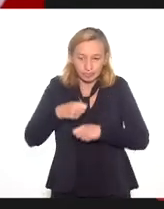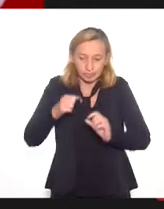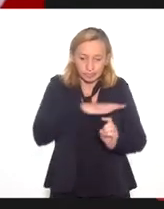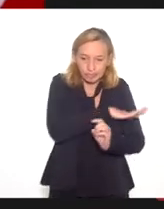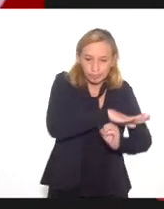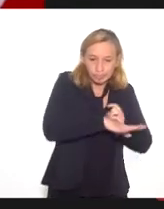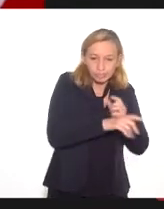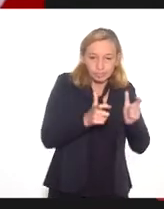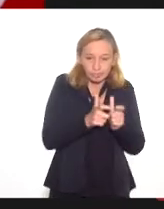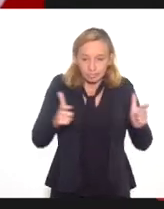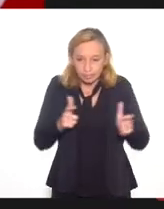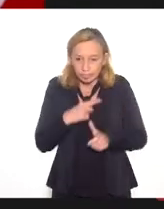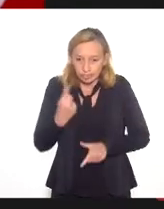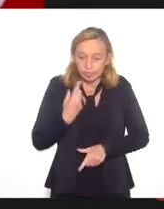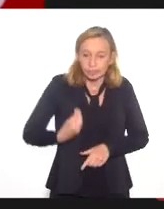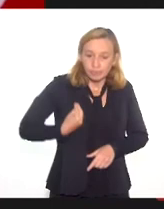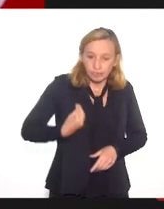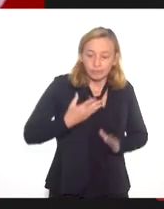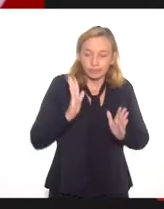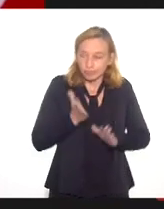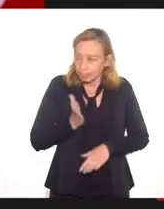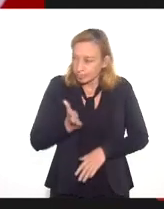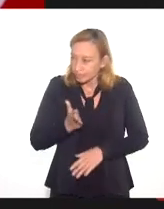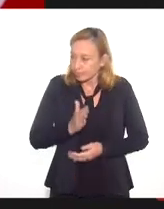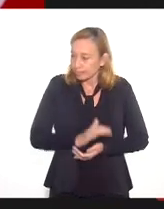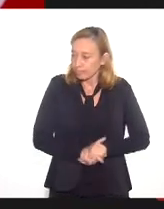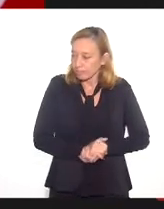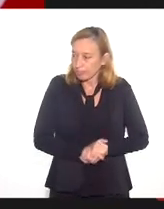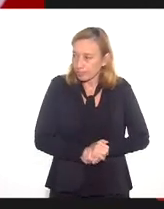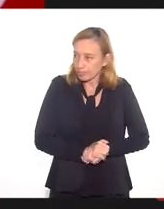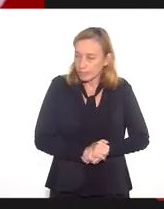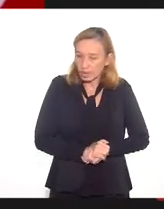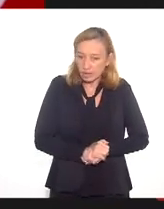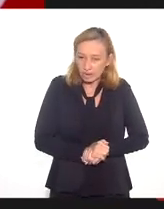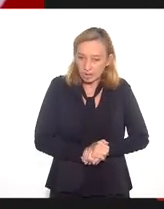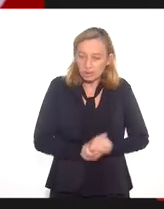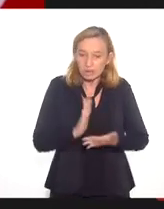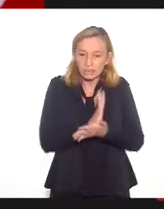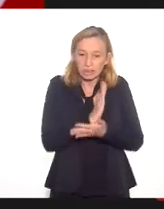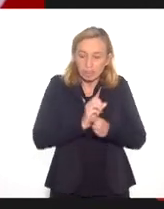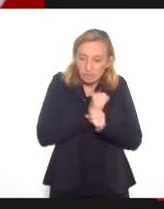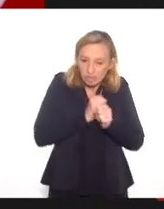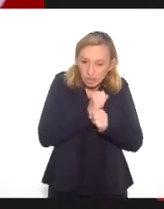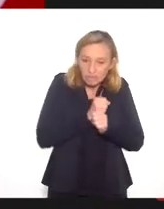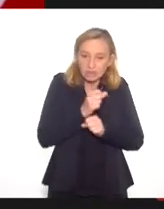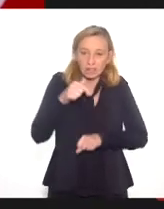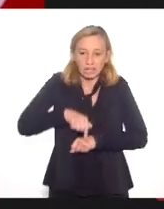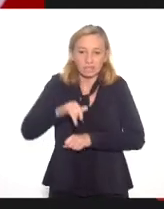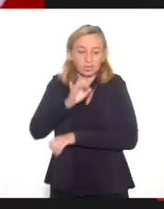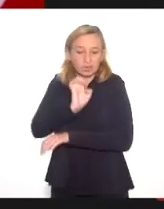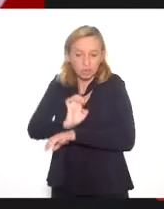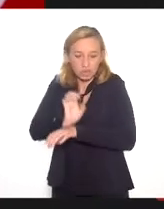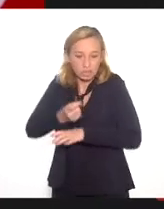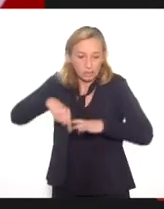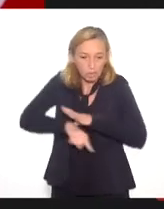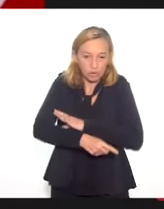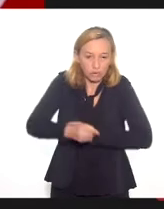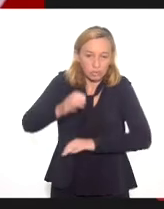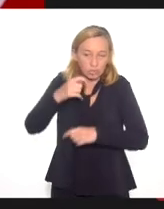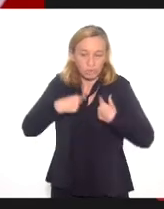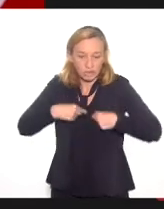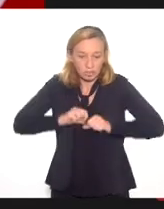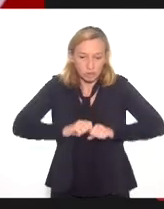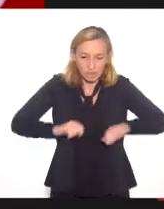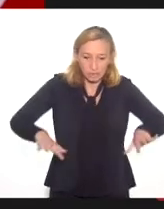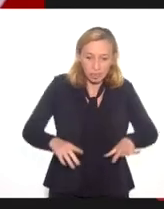gigante que a gente já vem já vem vivendo já há muitos anos aqui no Estado que se aprofunda com essa pandemia né é